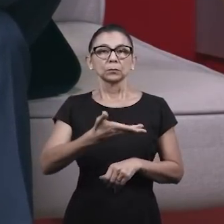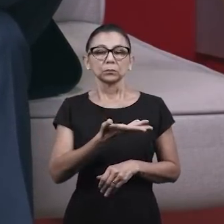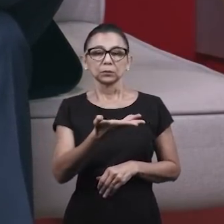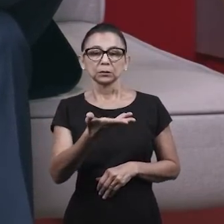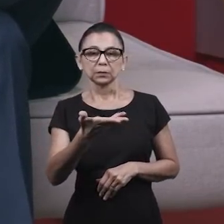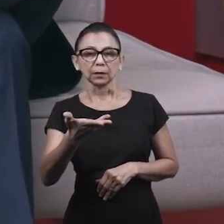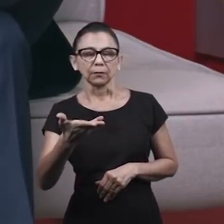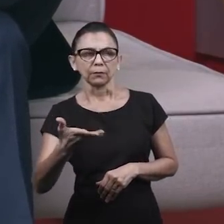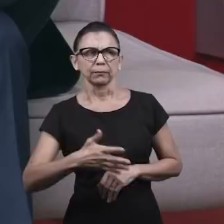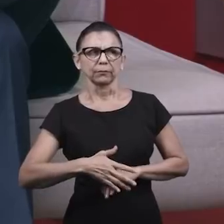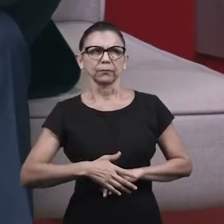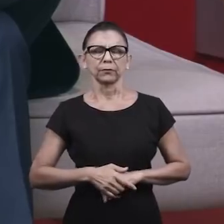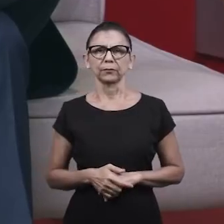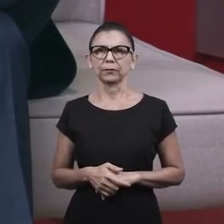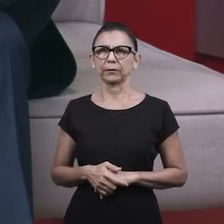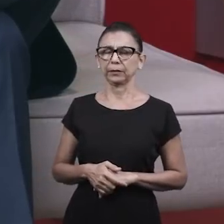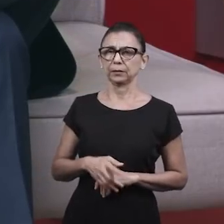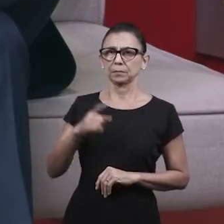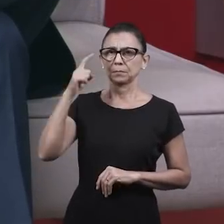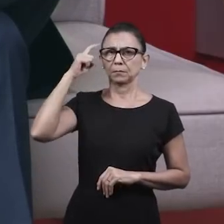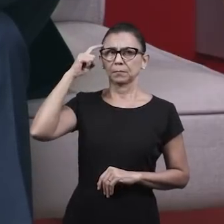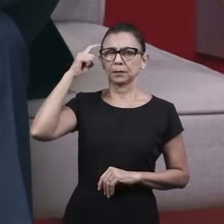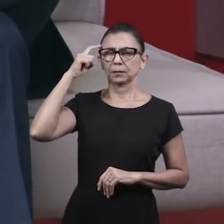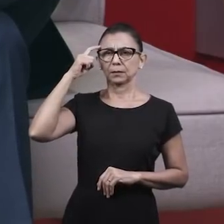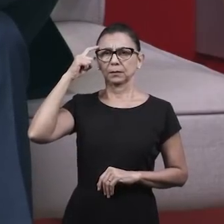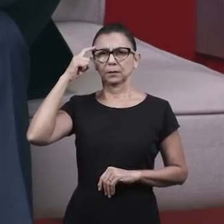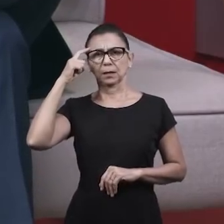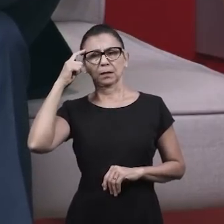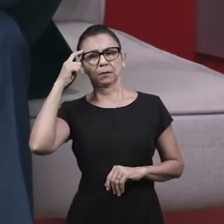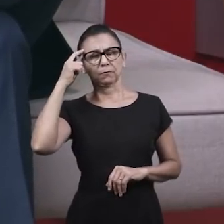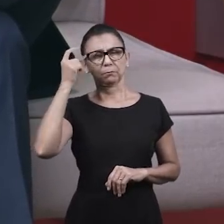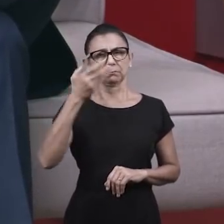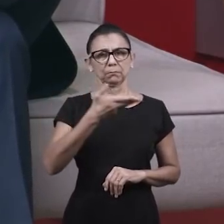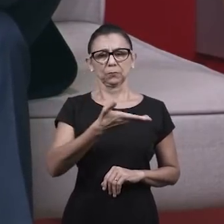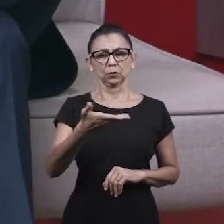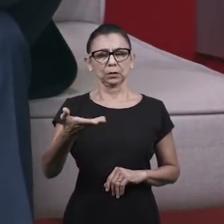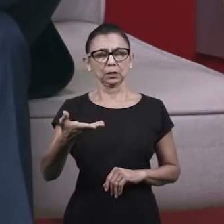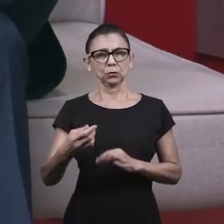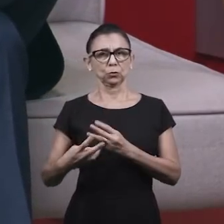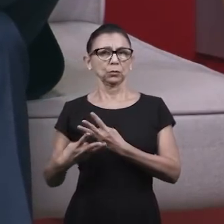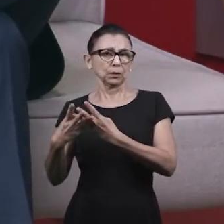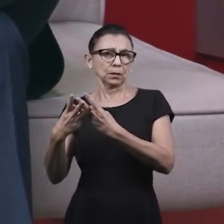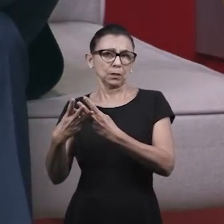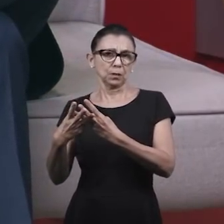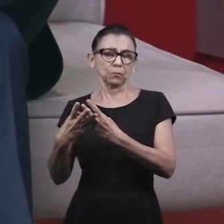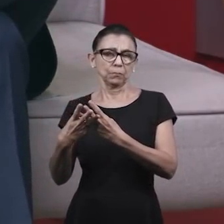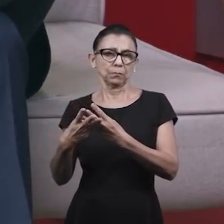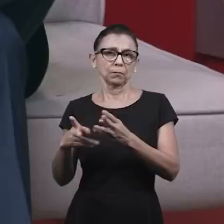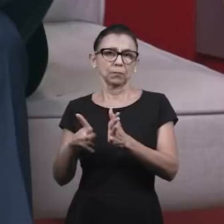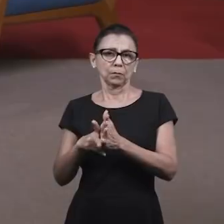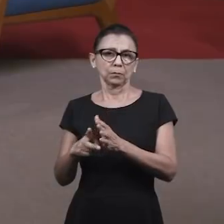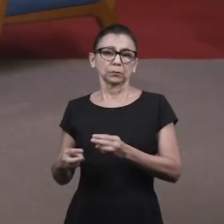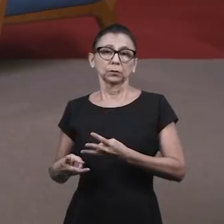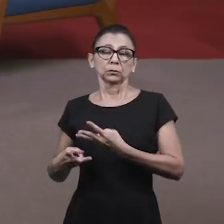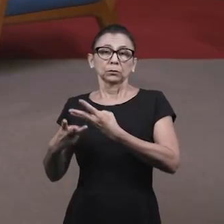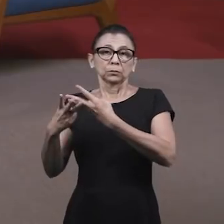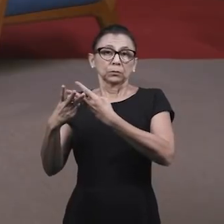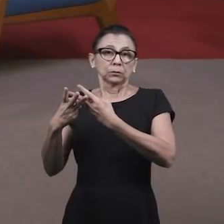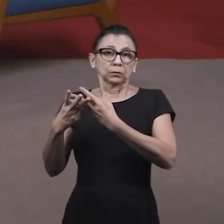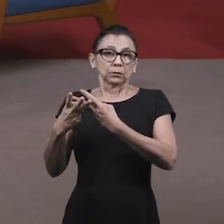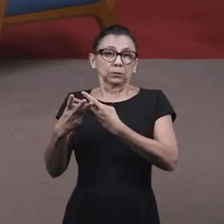dos elementos eram quais? As famílias se reuniam, tinha um cordeiro assado no fogo,